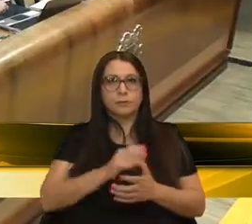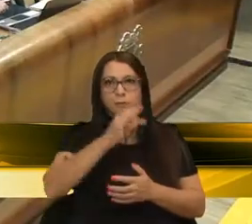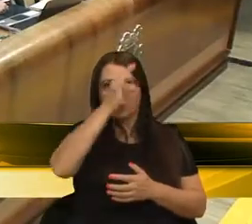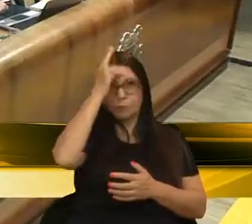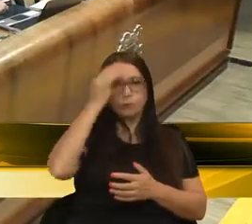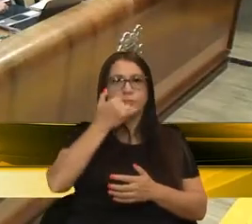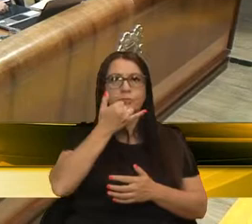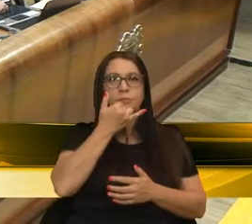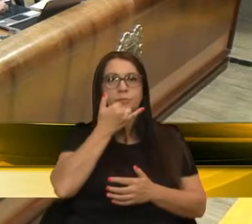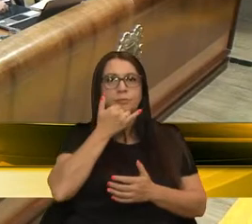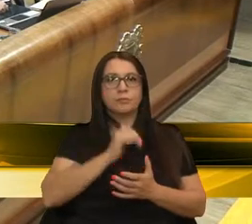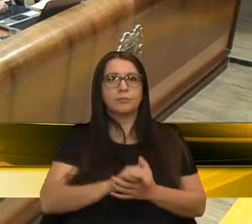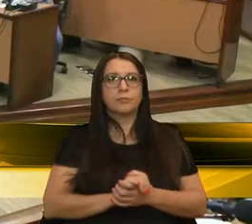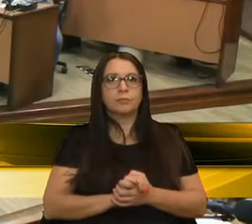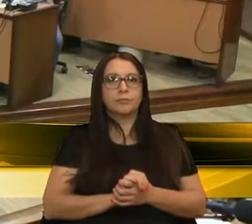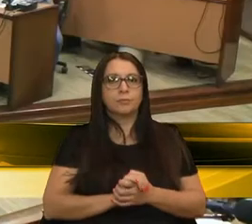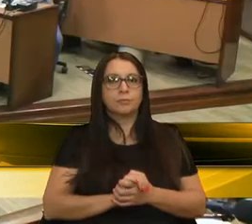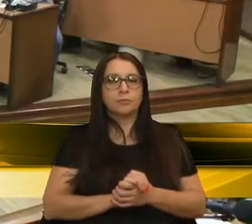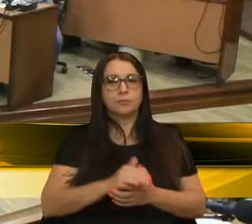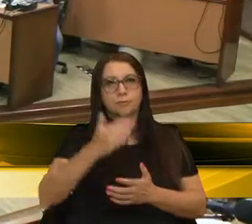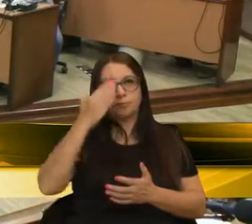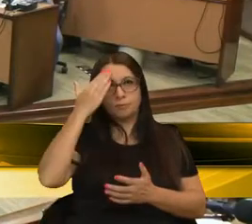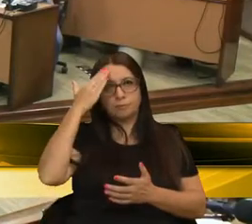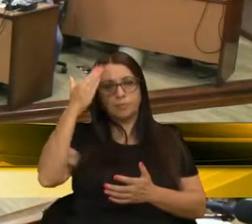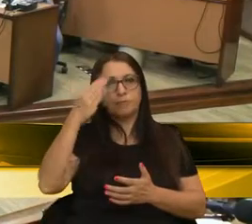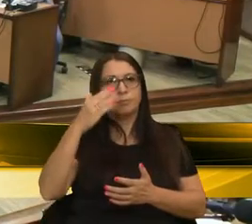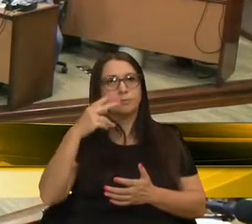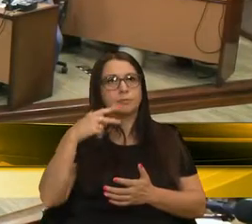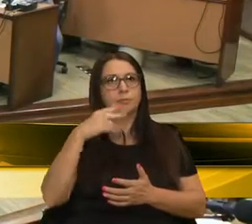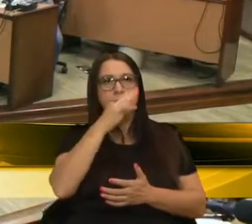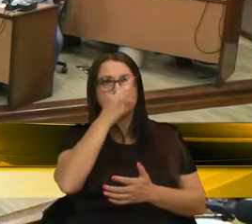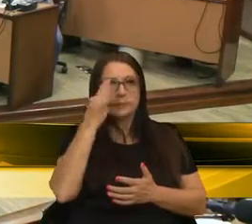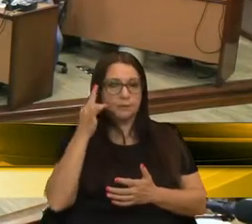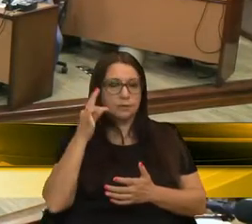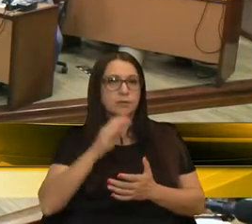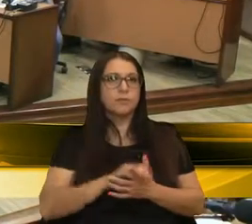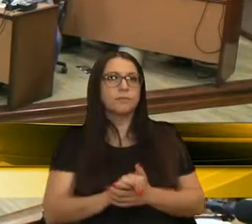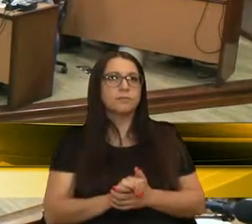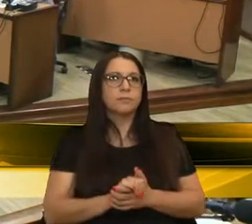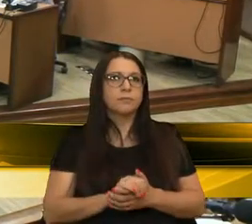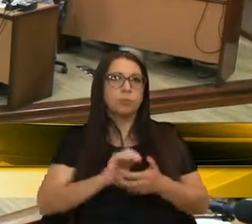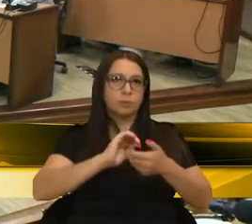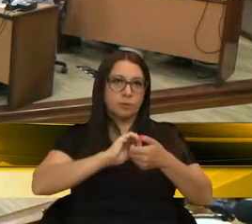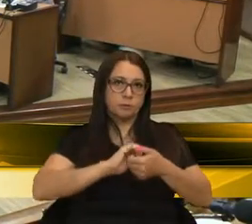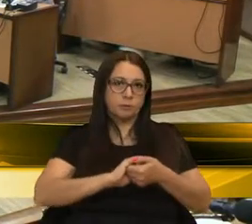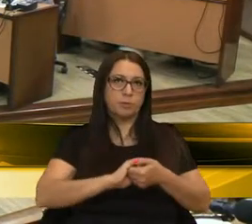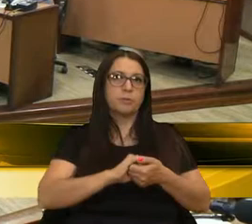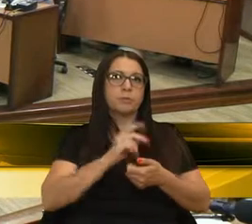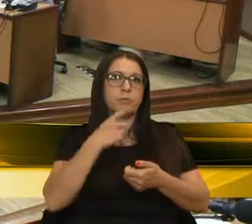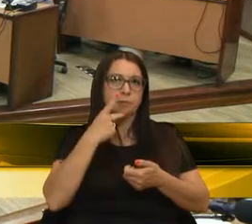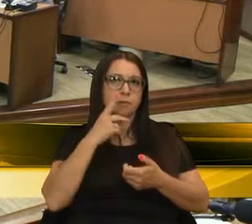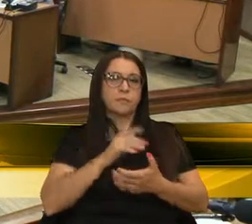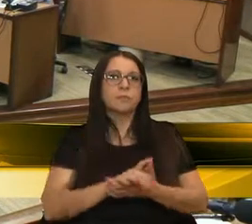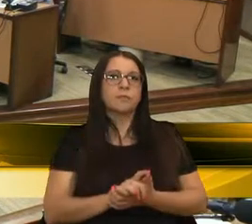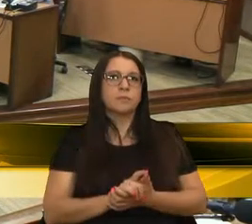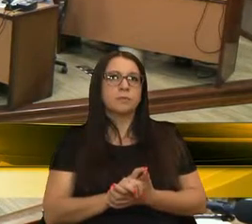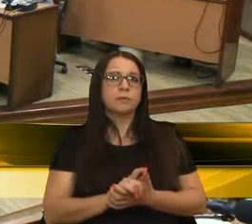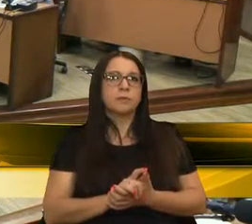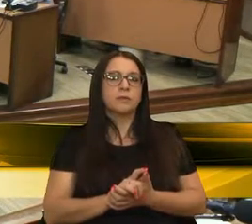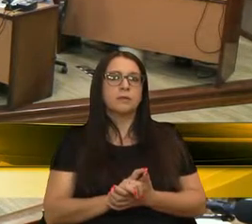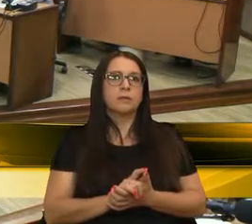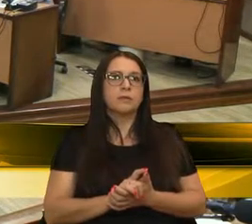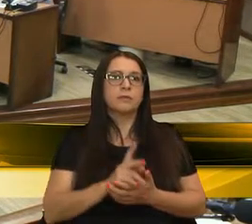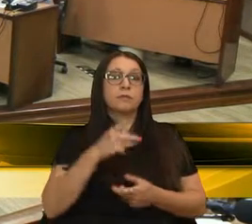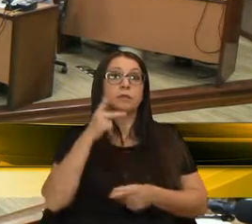desculpa. Muito obrigado, vereadora Tatiane Frisso. Lhe cumprimento pelo seu grande expediente, vir tratar